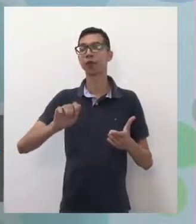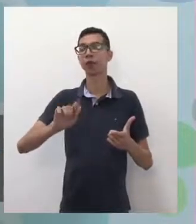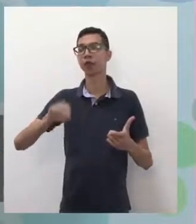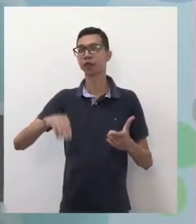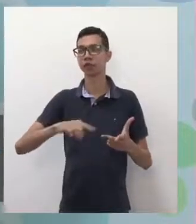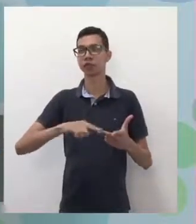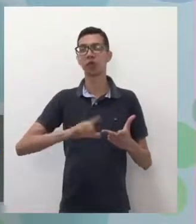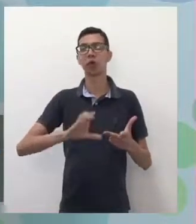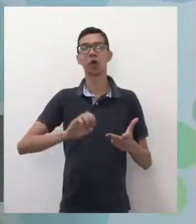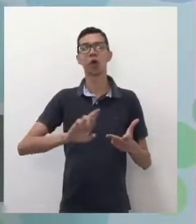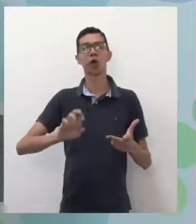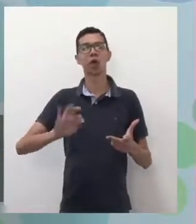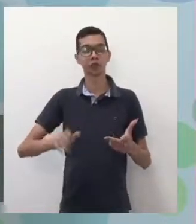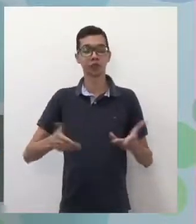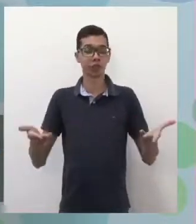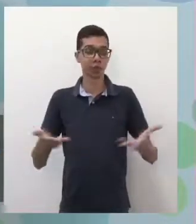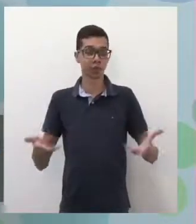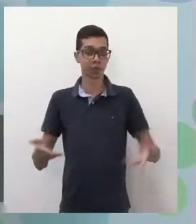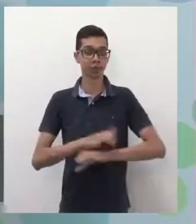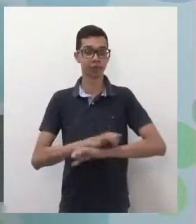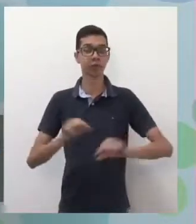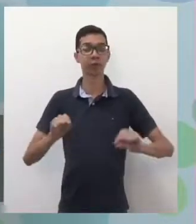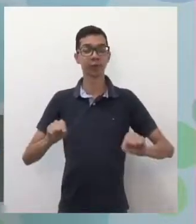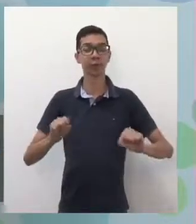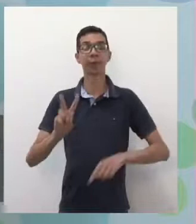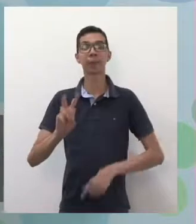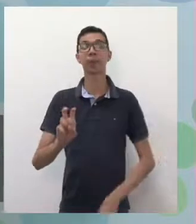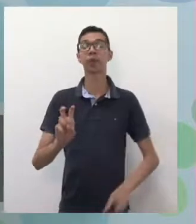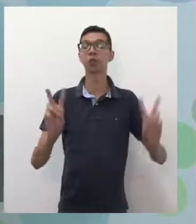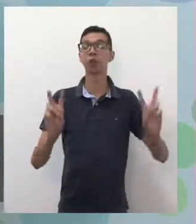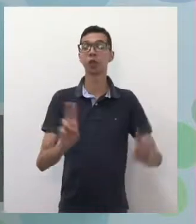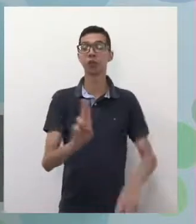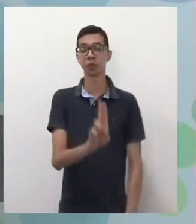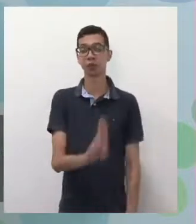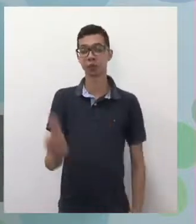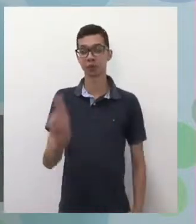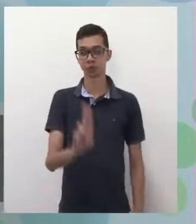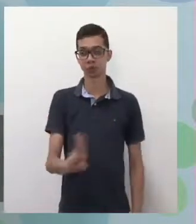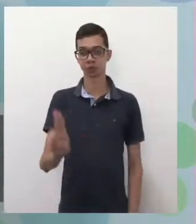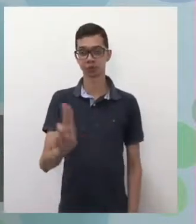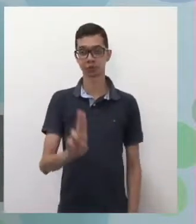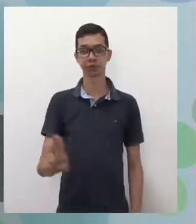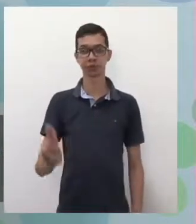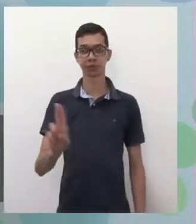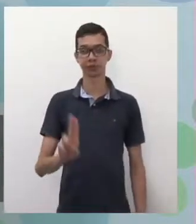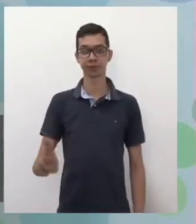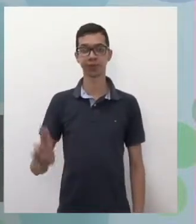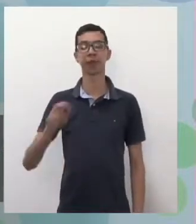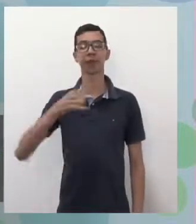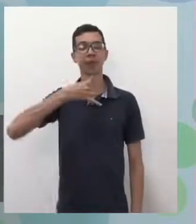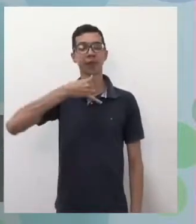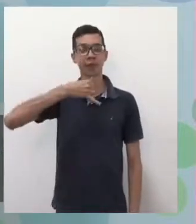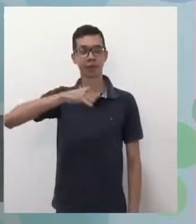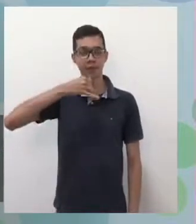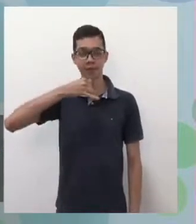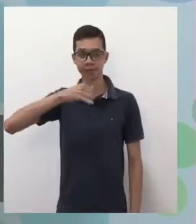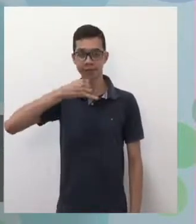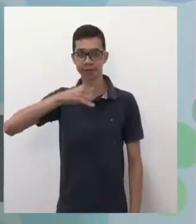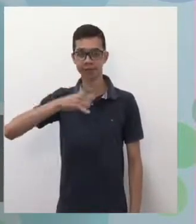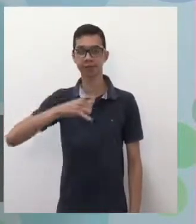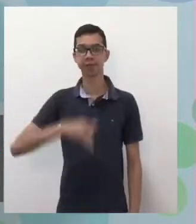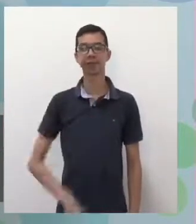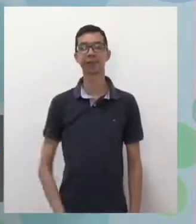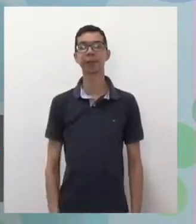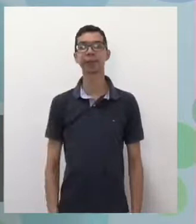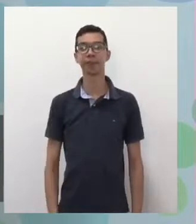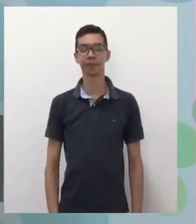enfim. E aqui a gente está falando de consumo de energia que vai,